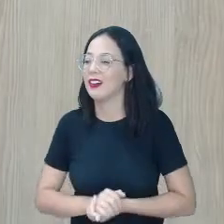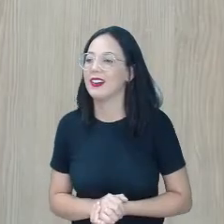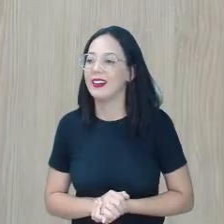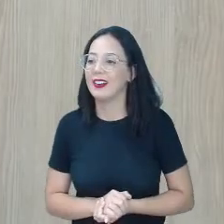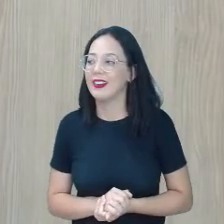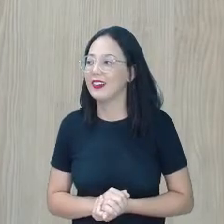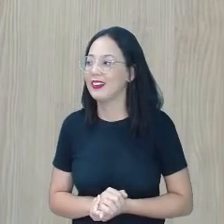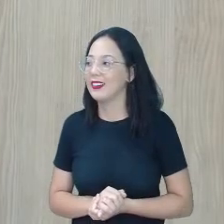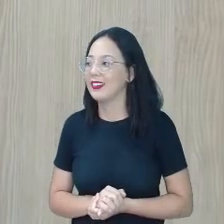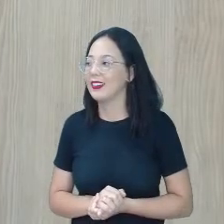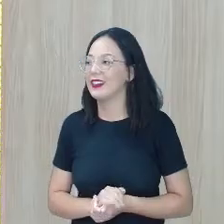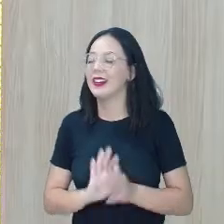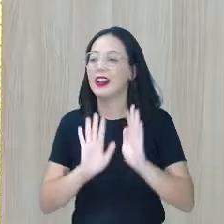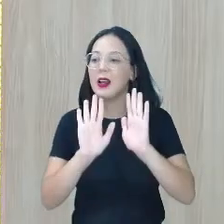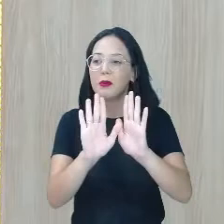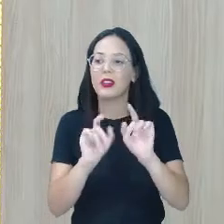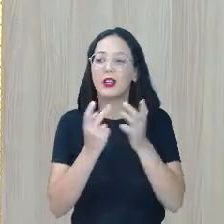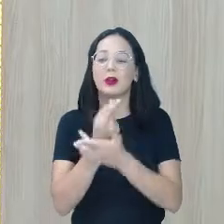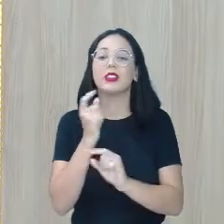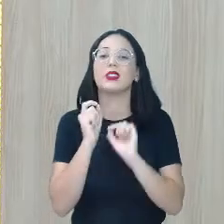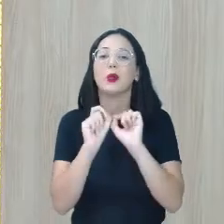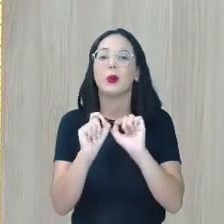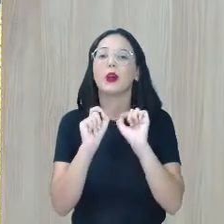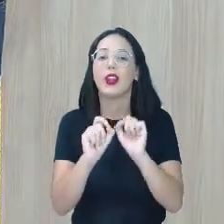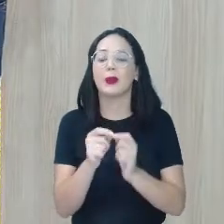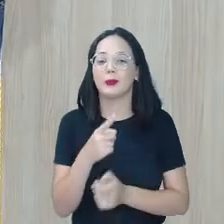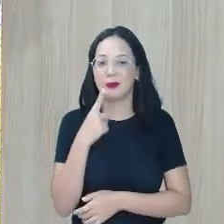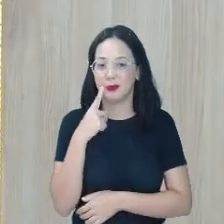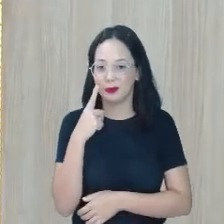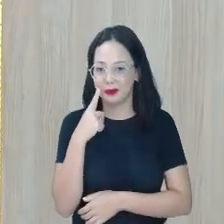Fiz a primeira aula, mas aí o que é que acontece, né?